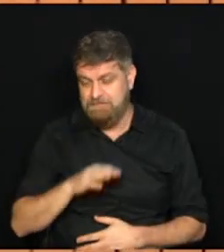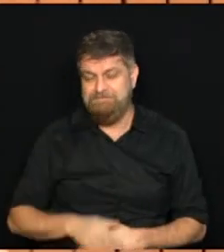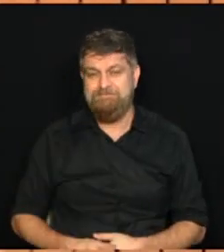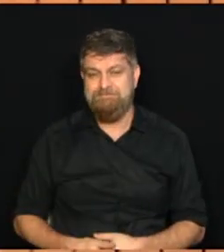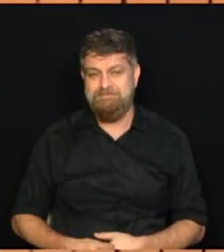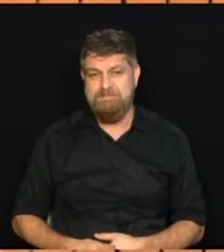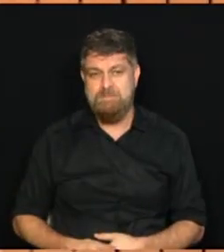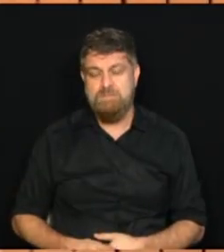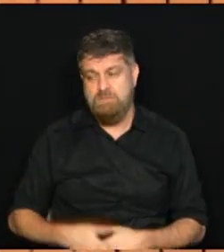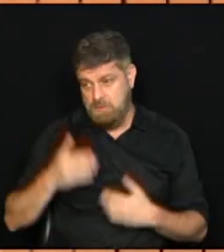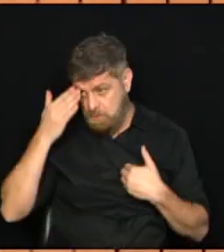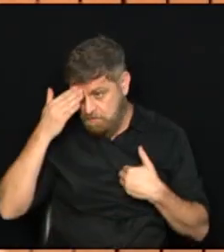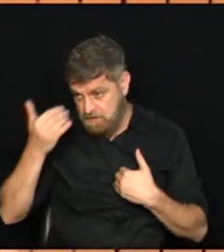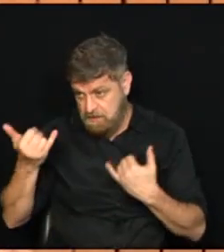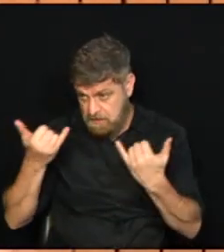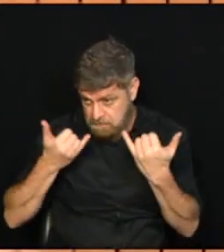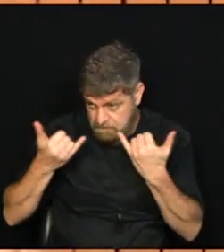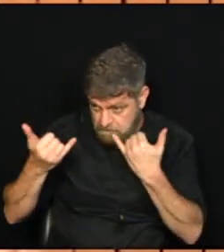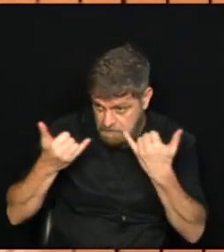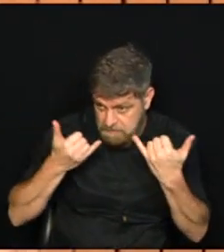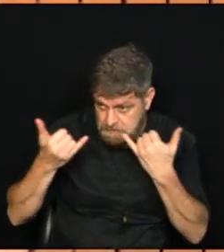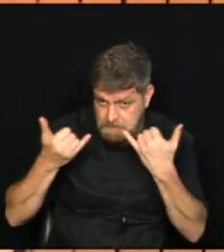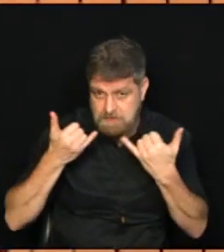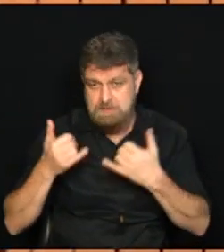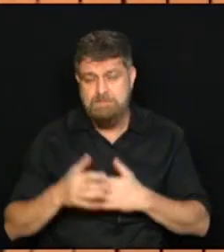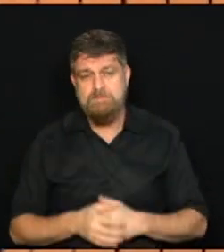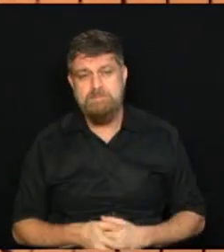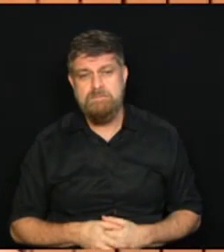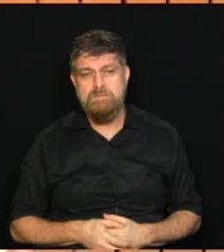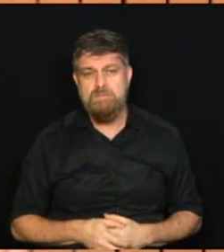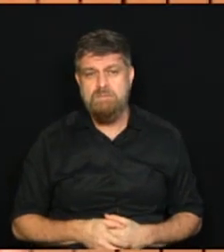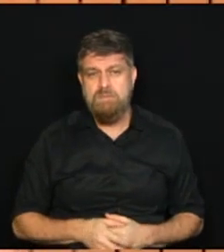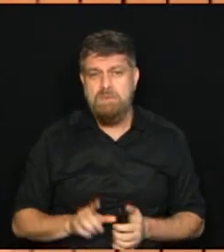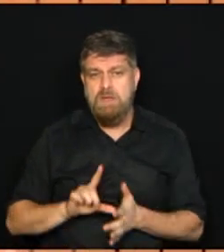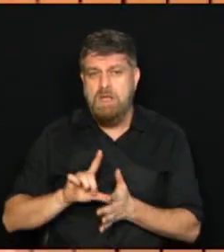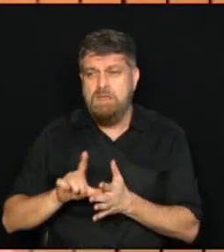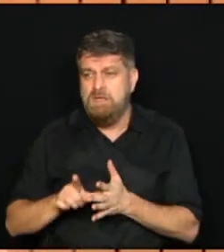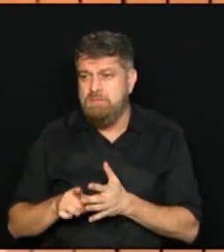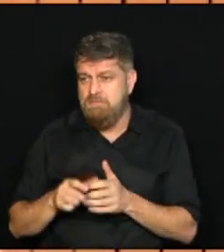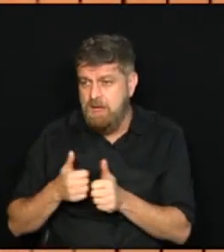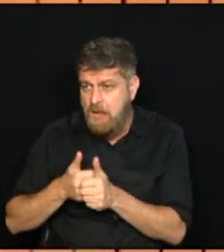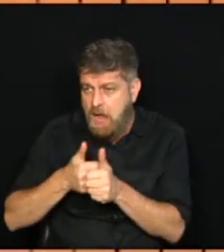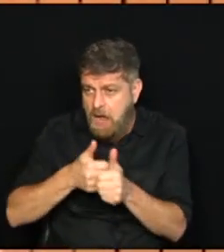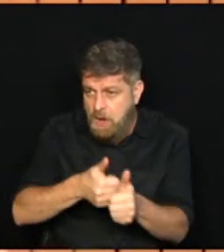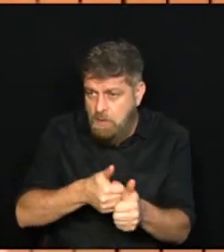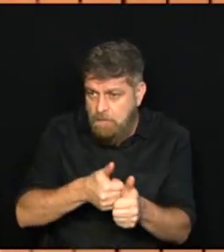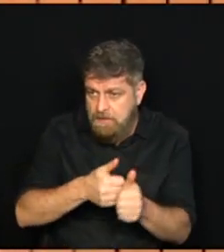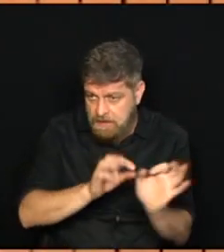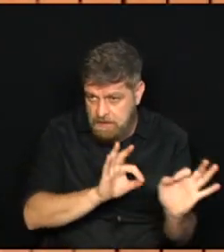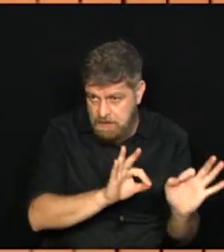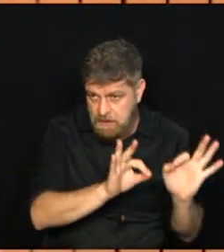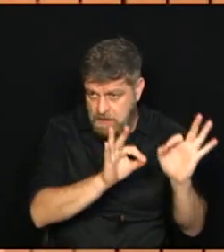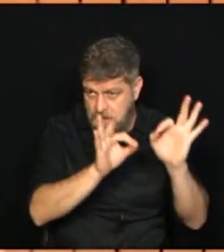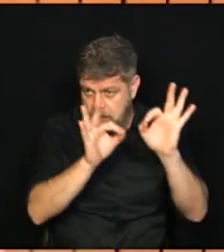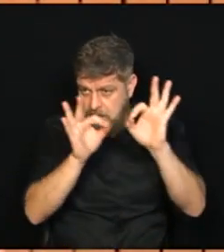pelas informações. Não sei se o senhor vai continuar acompanhando a nossa reunião